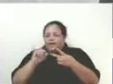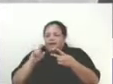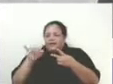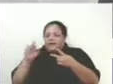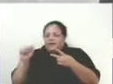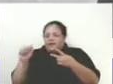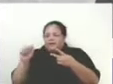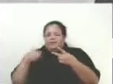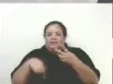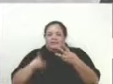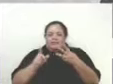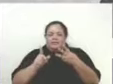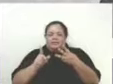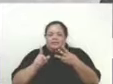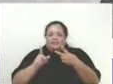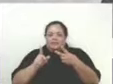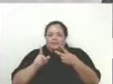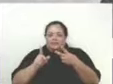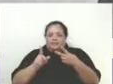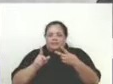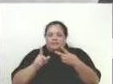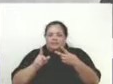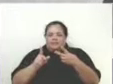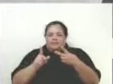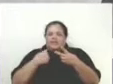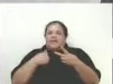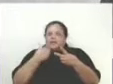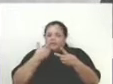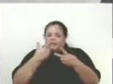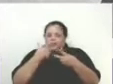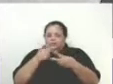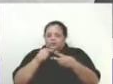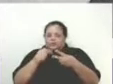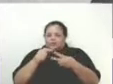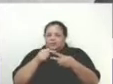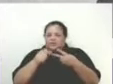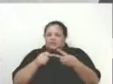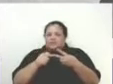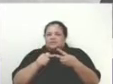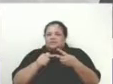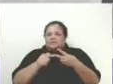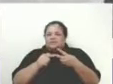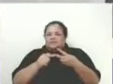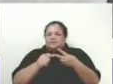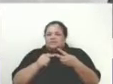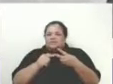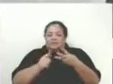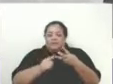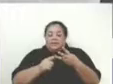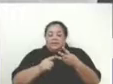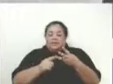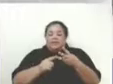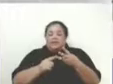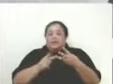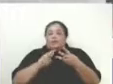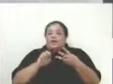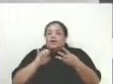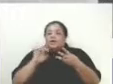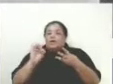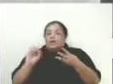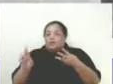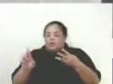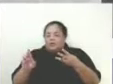Desenvolvimento do Biofármaco, e Pascoal Barretti, o reitor da Unesp, necessário citá-los por toda essa luta que,